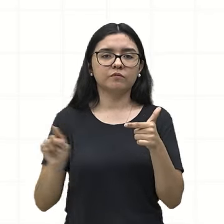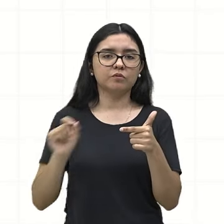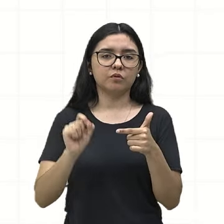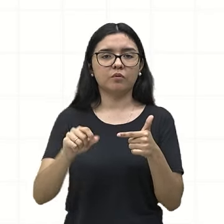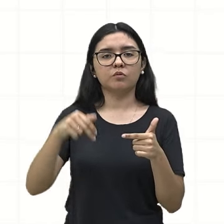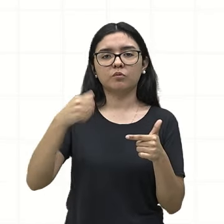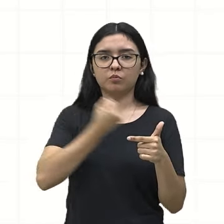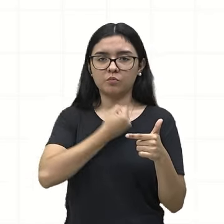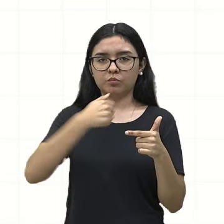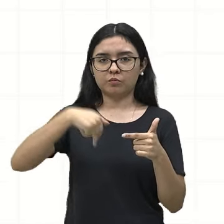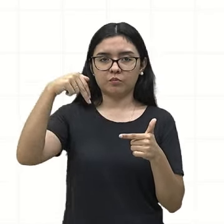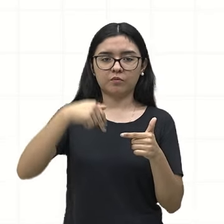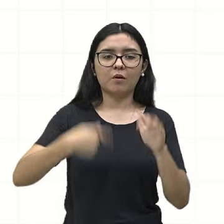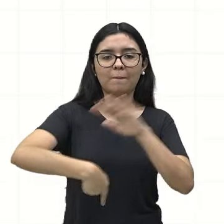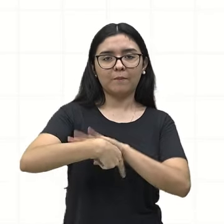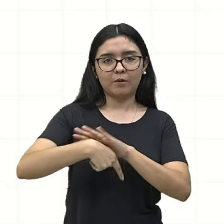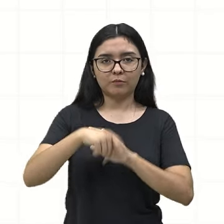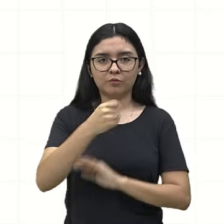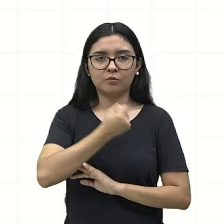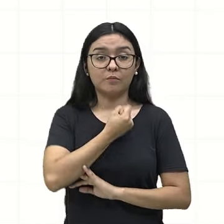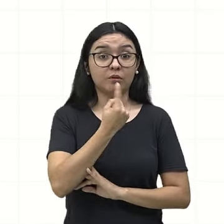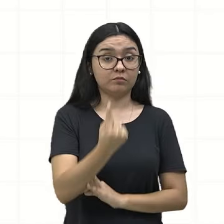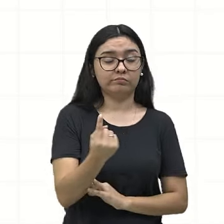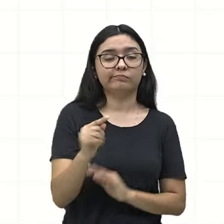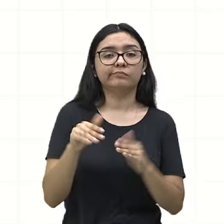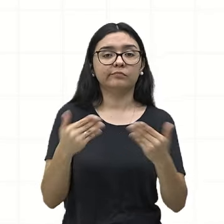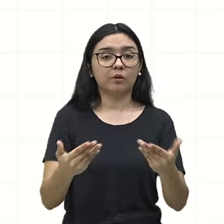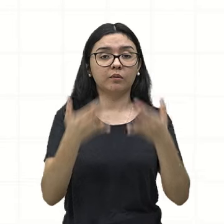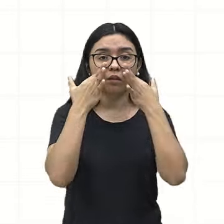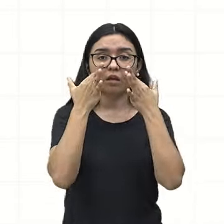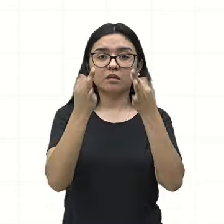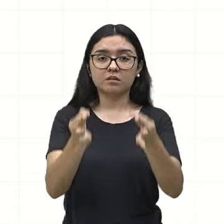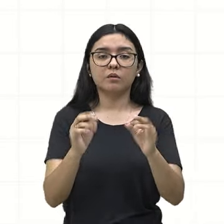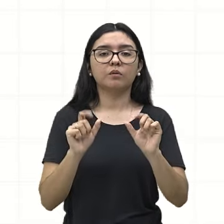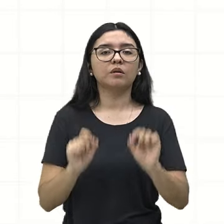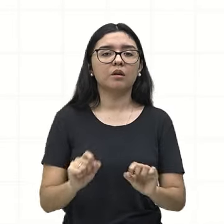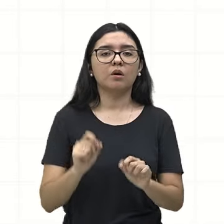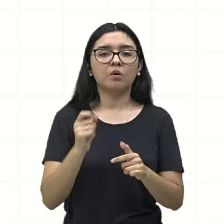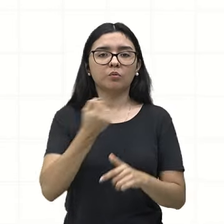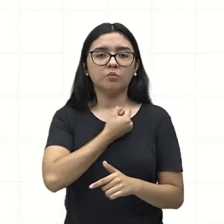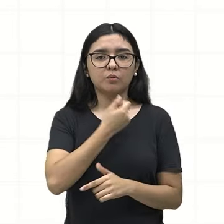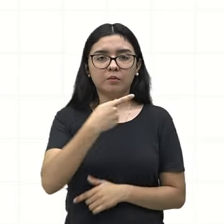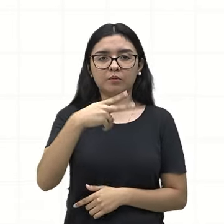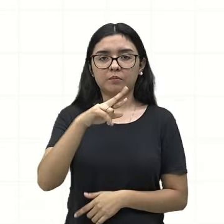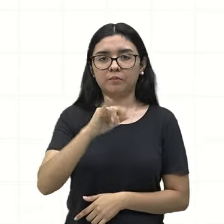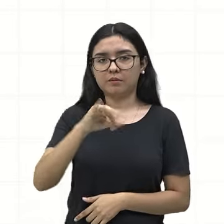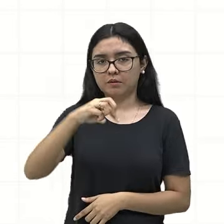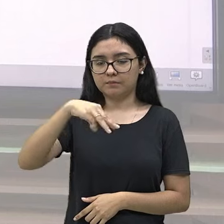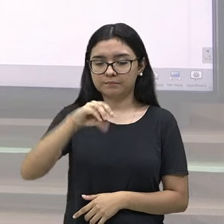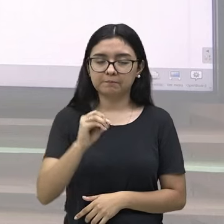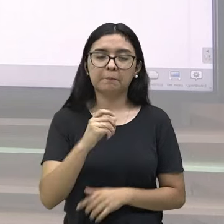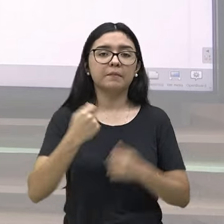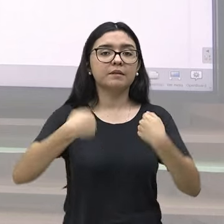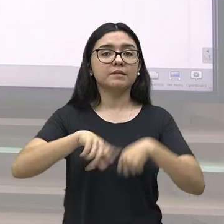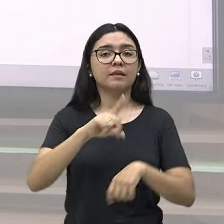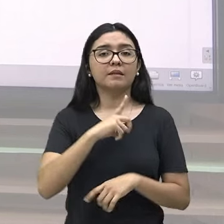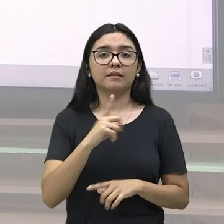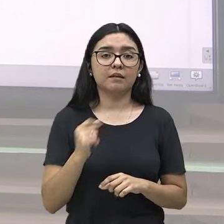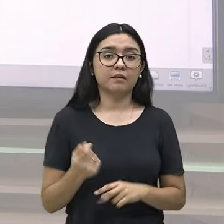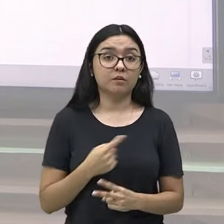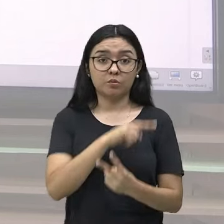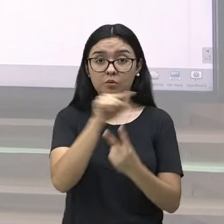ele mesmo. Então, pessoal, tem que ficar atento, porque o número primo ele tem que ter dois divisores, certo? Porém, meus queridos alunos, esses dois